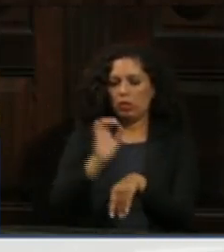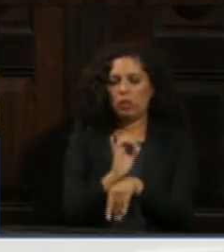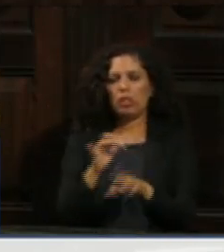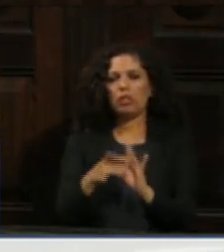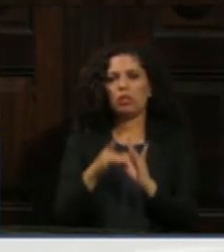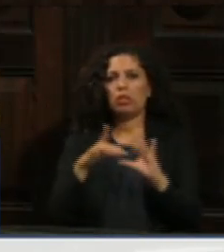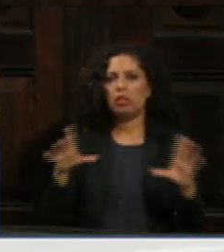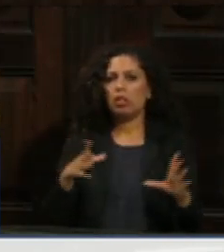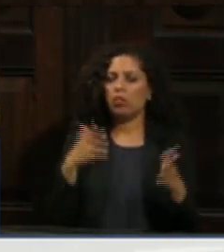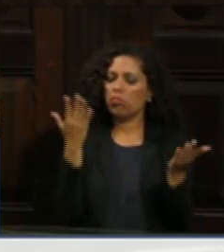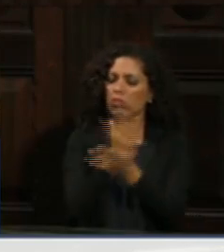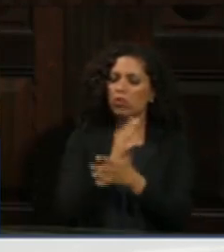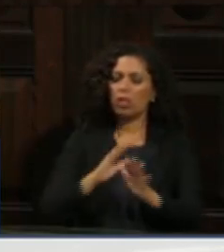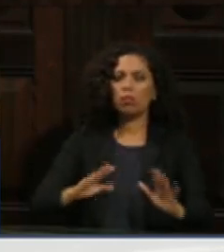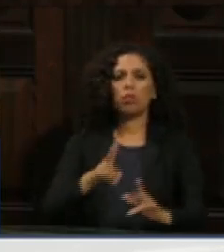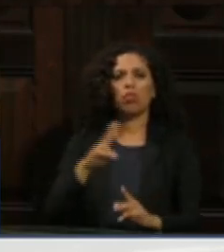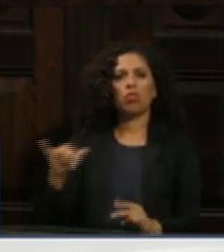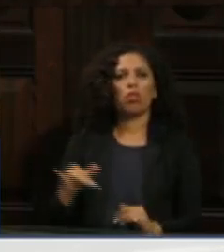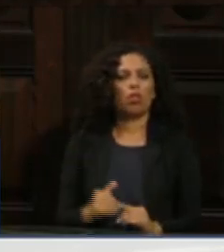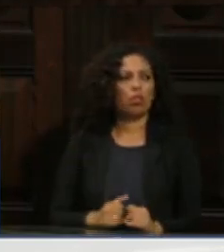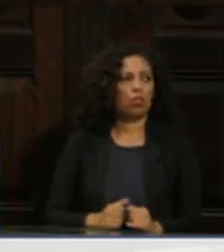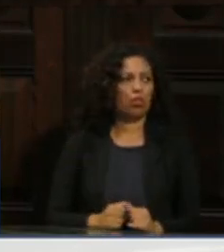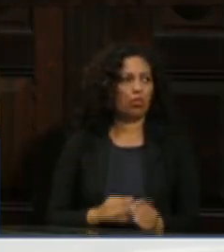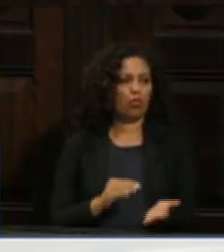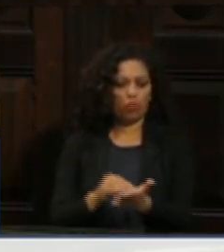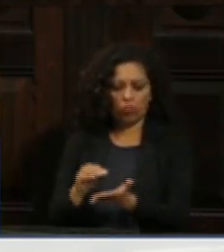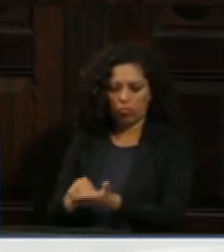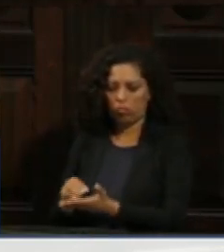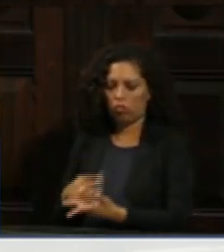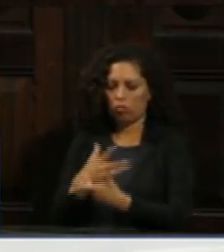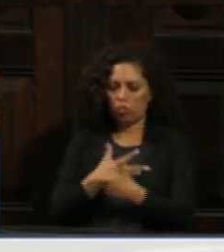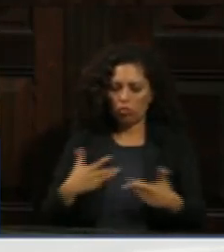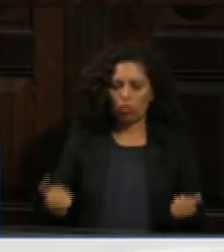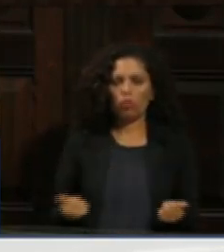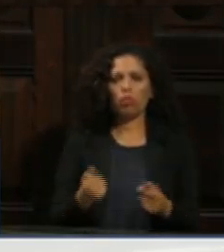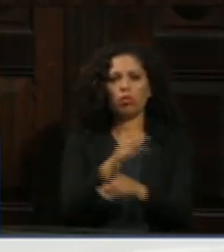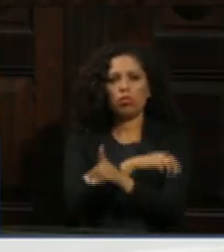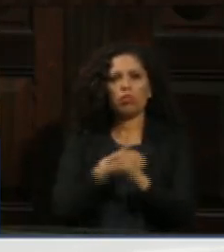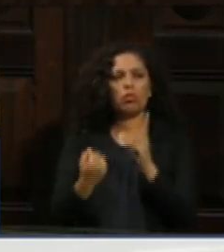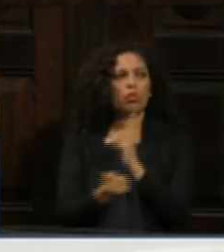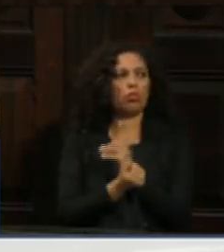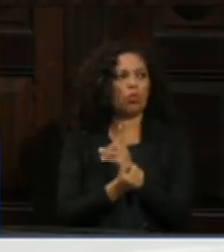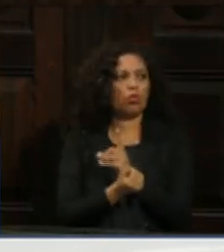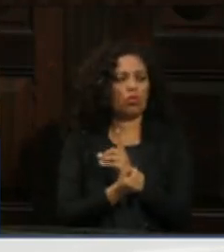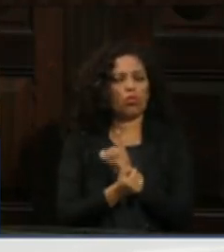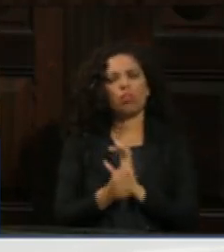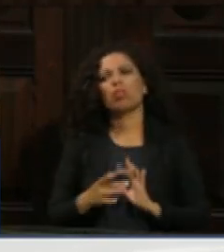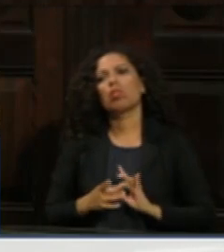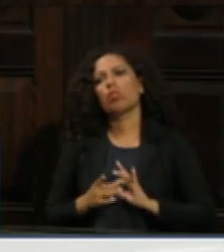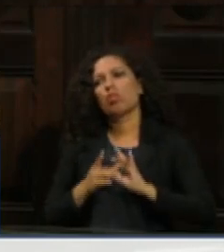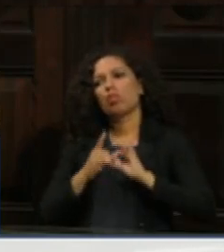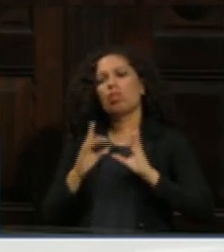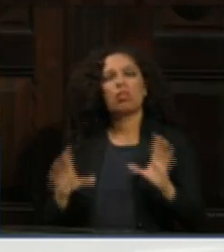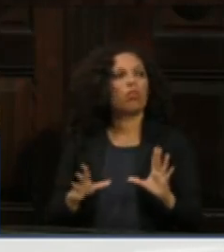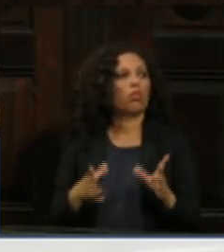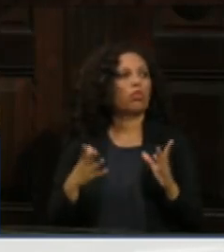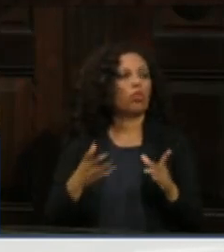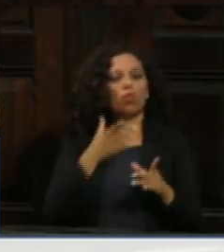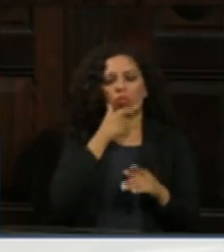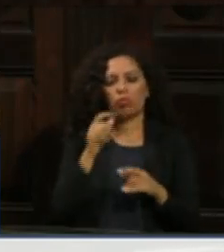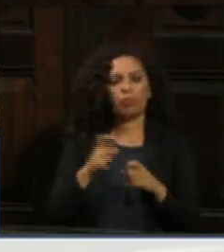me manifestarei. Quero aqui dizer que os que trabalham comigo, todos não têm nenhum problema de